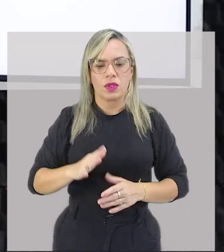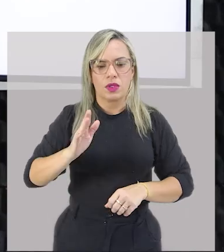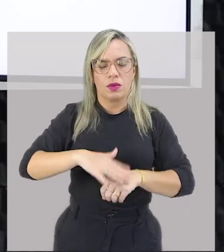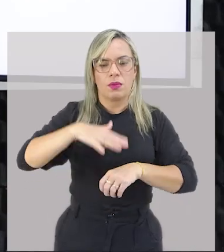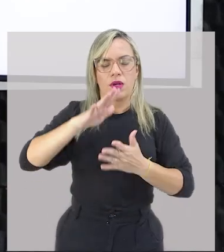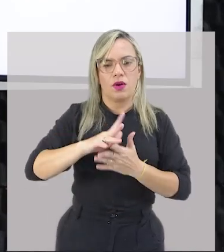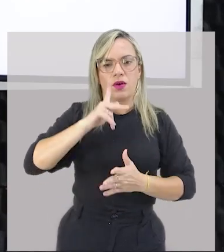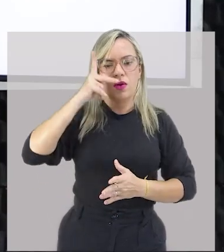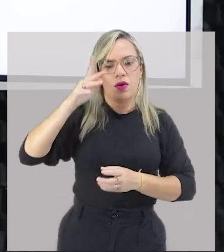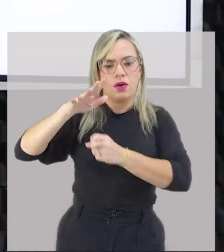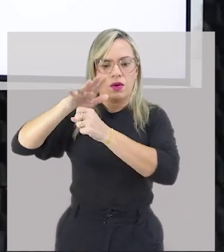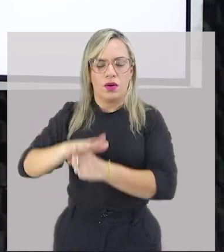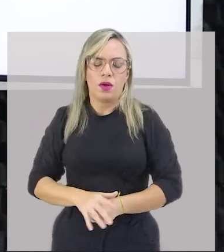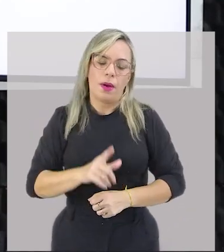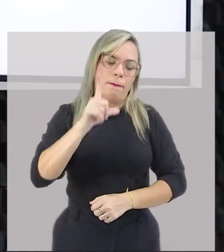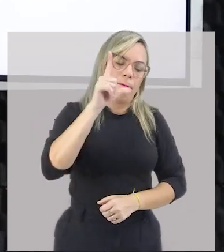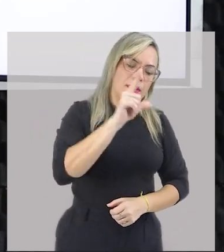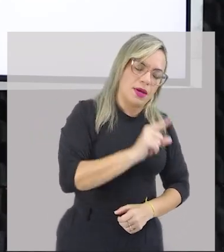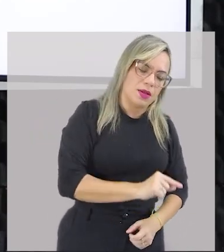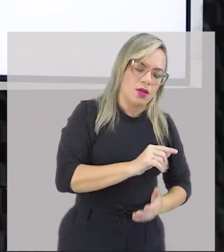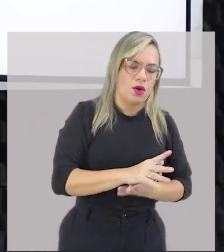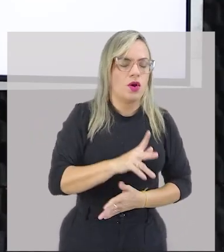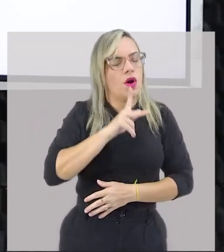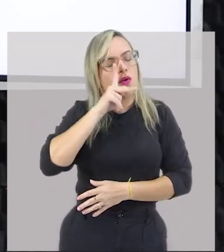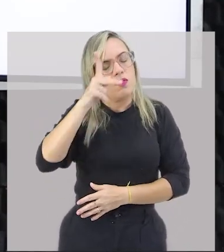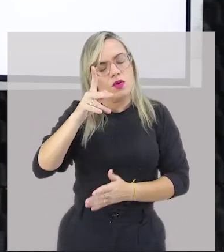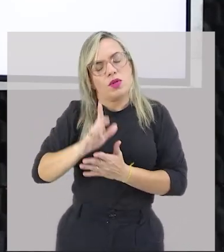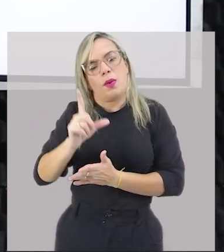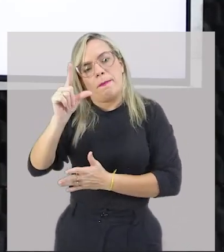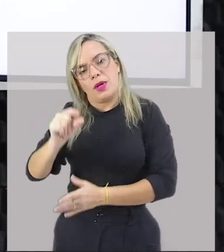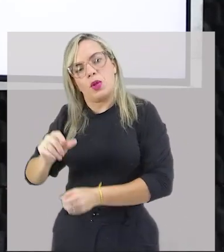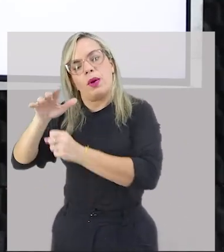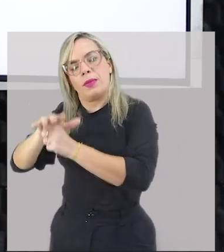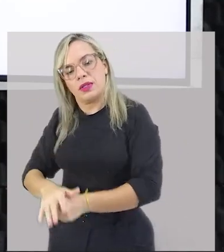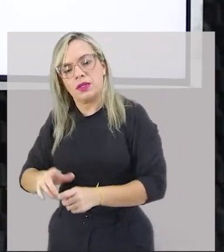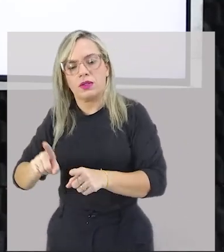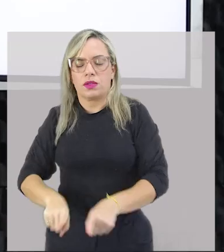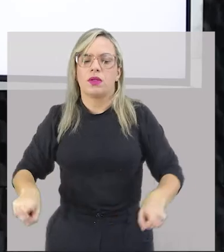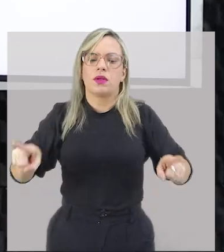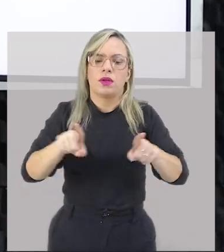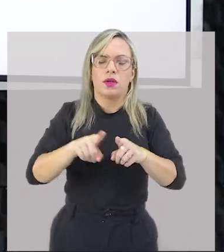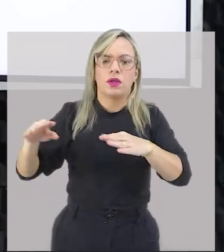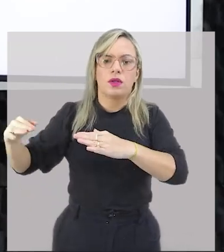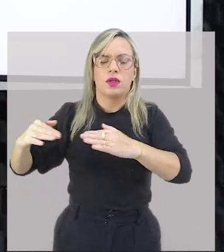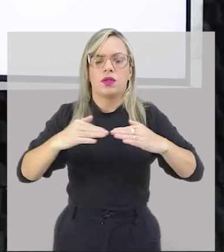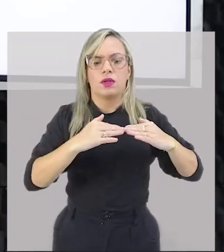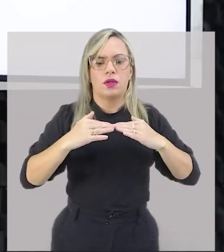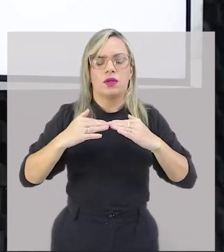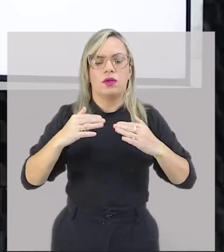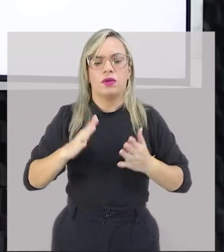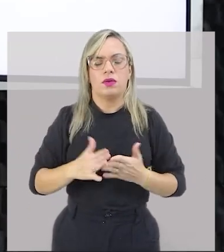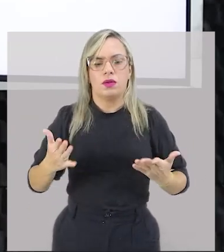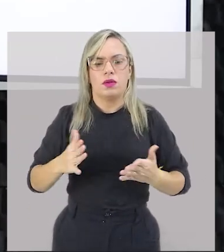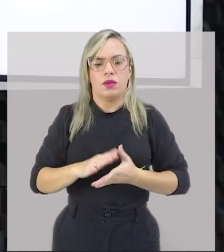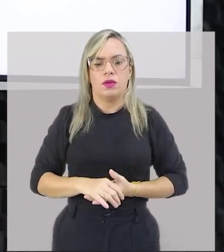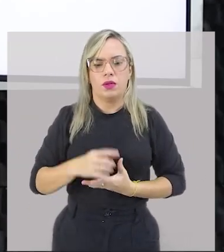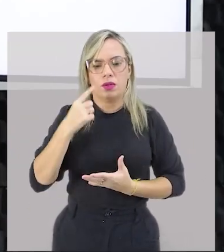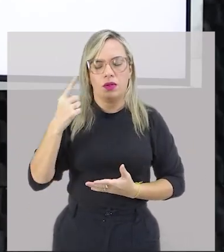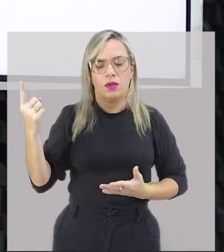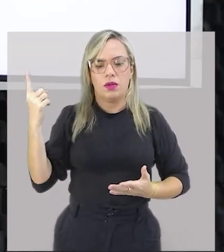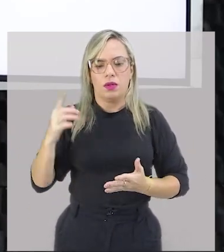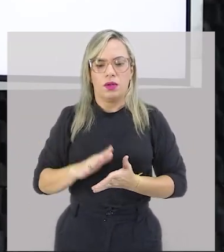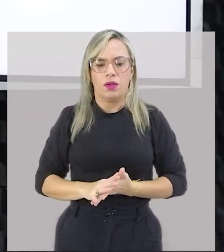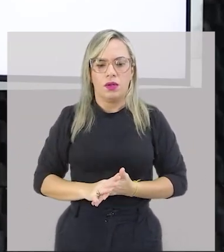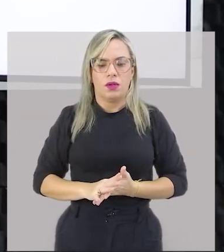maior pressão. Quanto menor força, menor vai ser a pressão. Certo? Beleza, isso é bem tranquilo, né? Quanto maior a